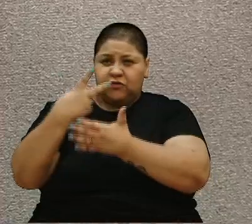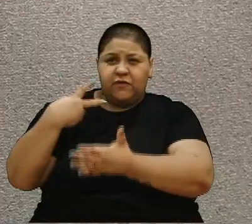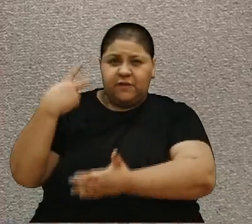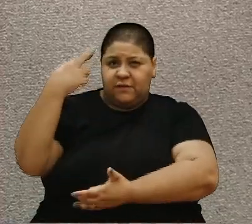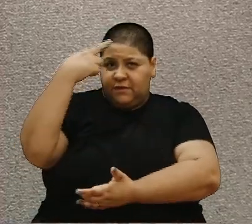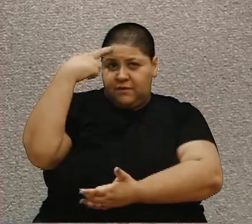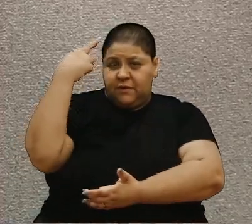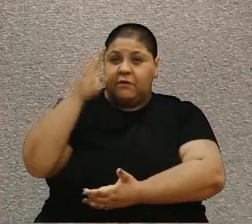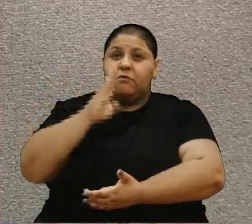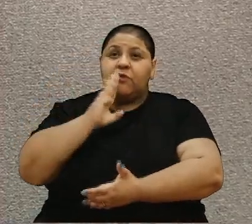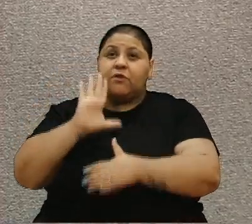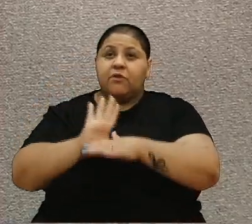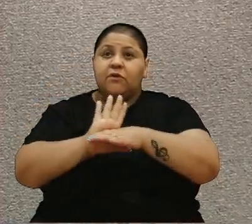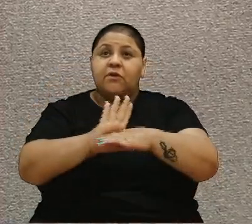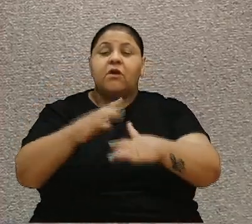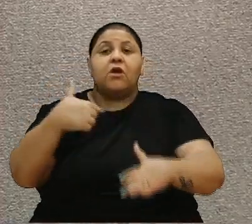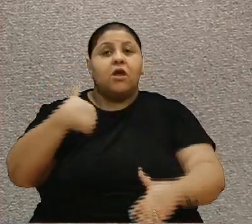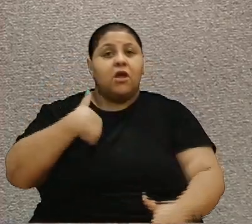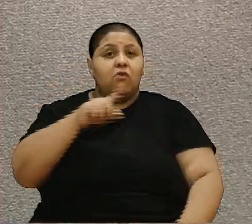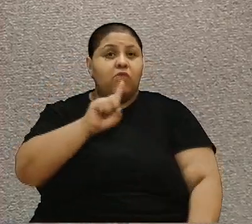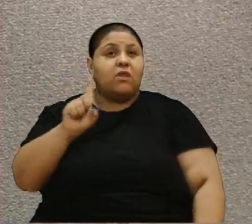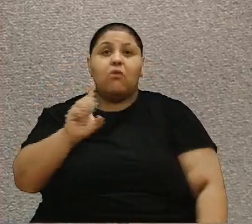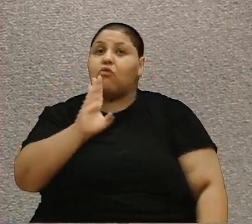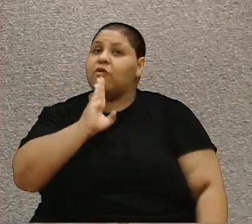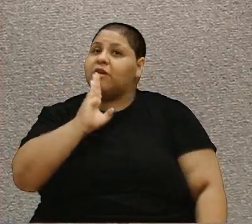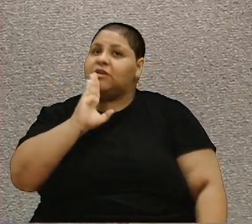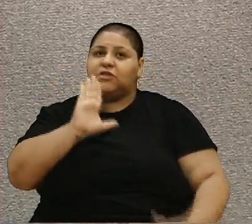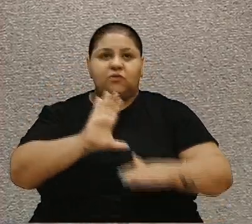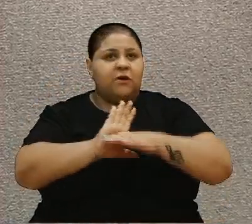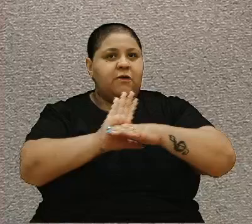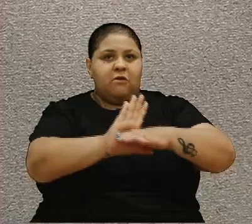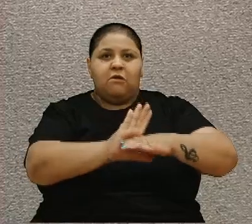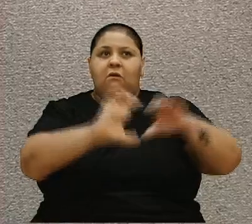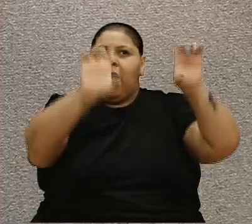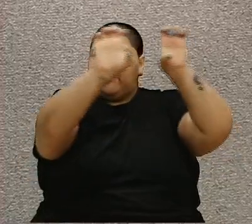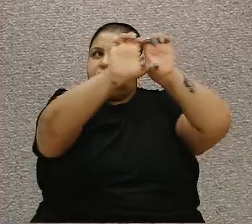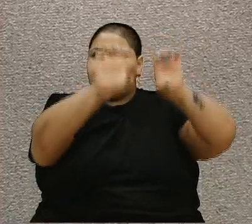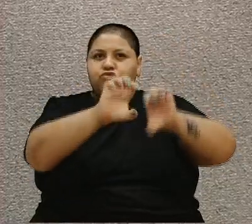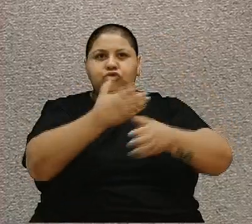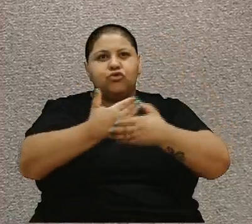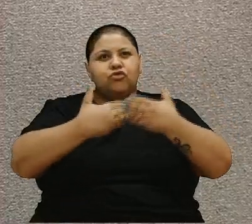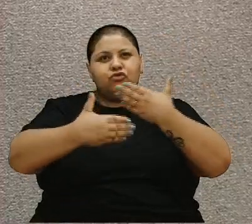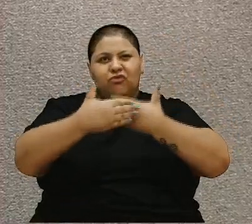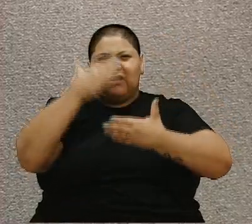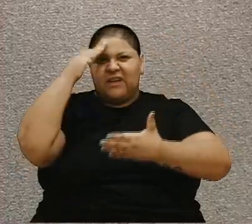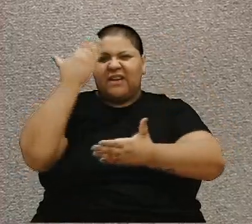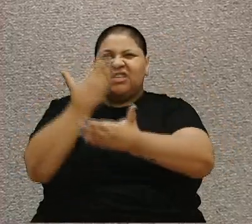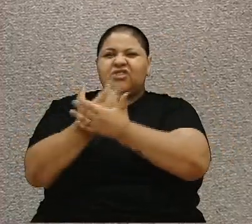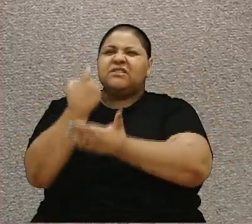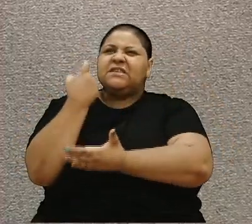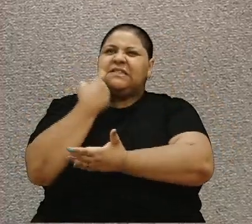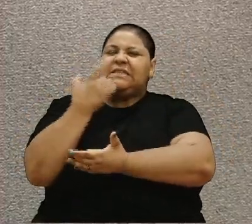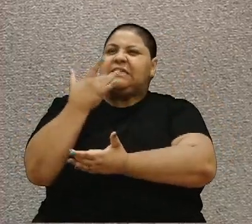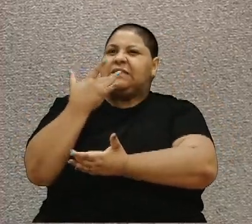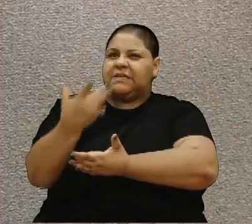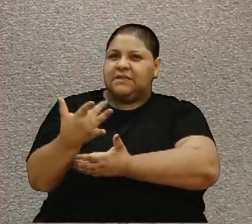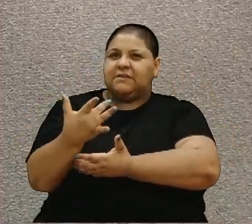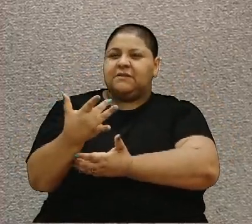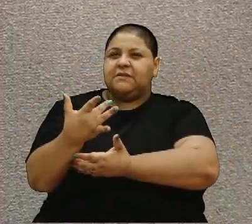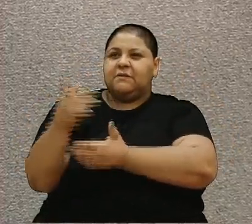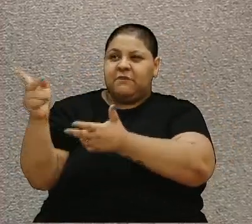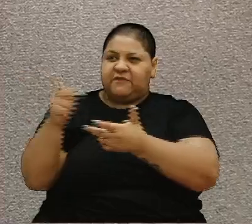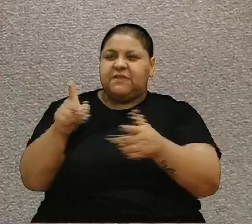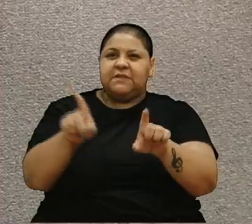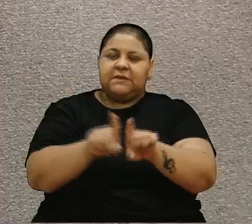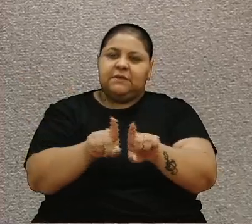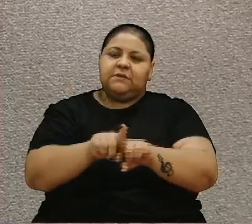para conhecer a Maesa. Eu sou um desses que ainda não conhece todo o pavilhão da Maesa, então acredito que na sexta-feira à tarde irei lá para